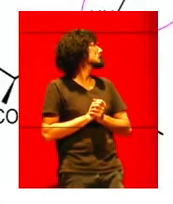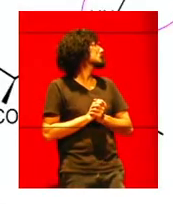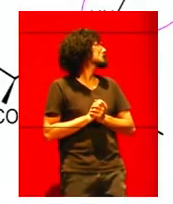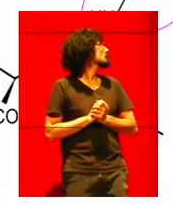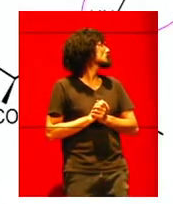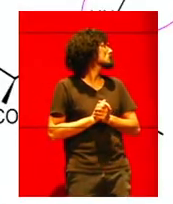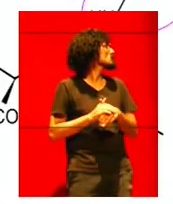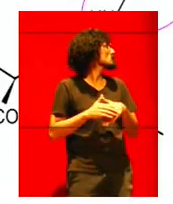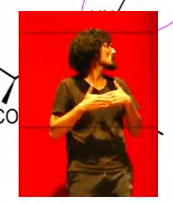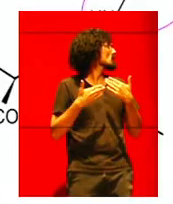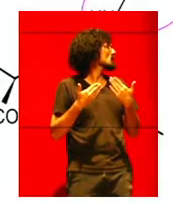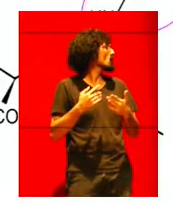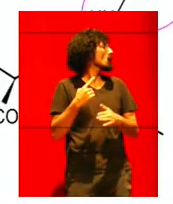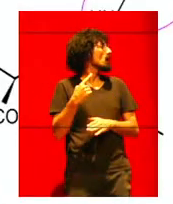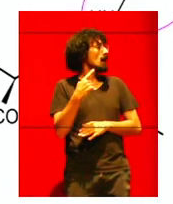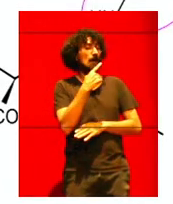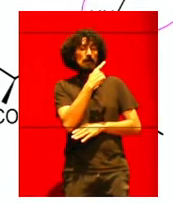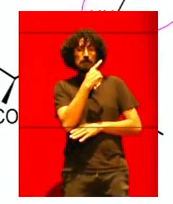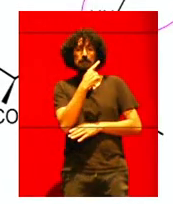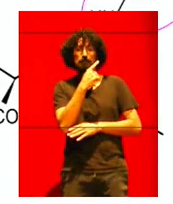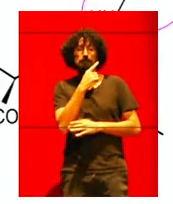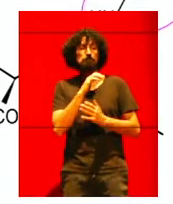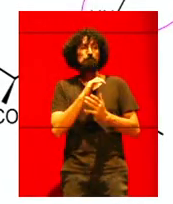Identificação de função. É a prova de vocês, veio assim?